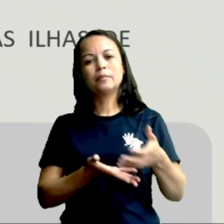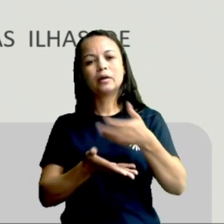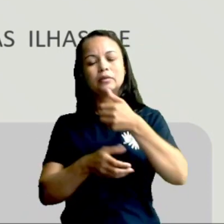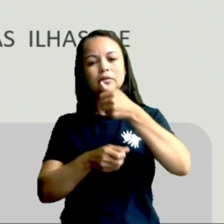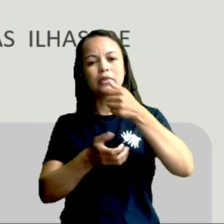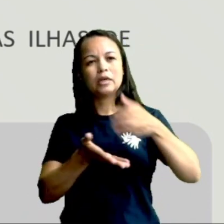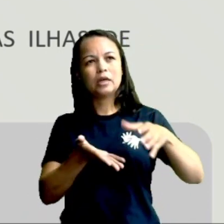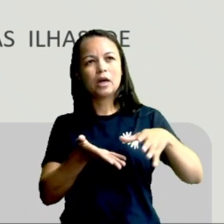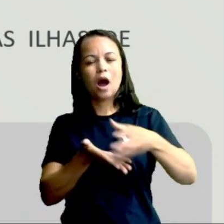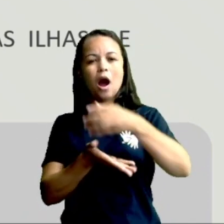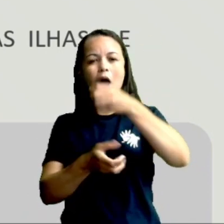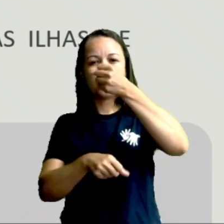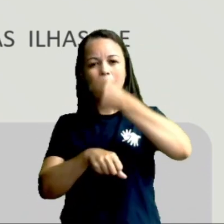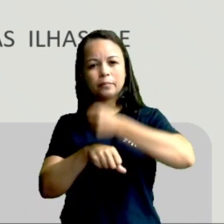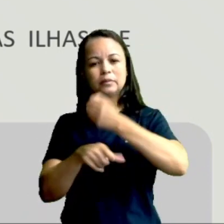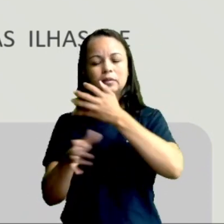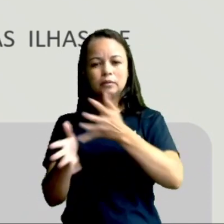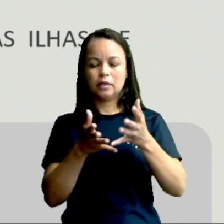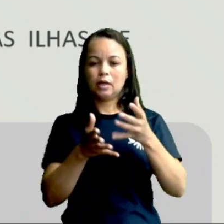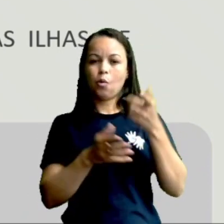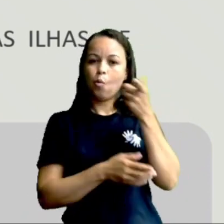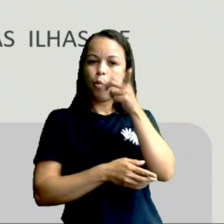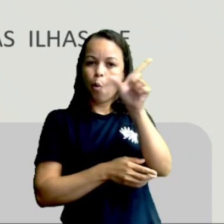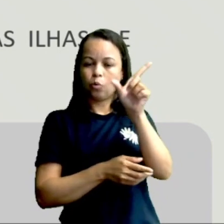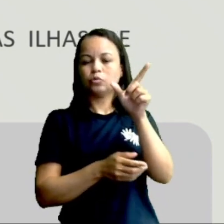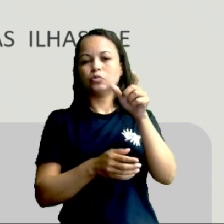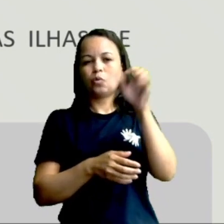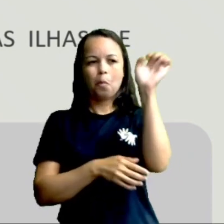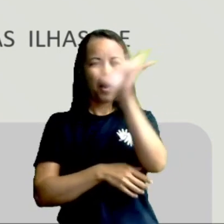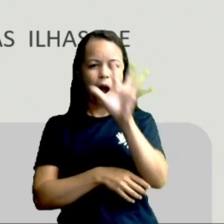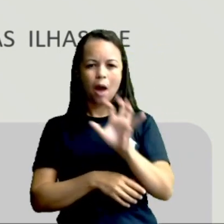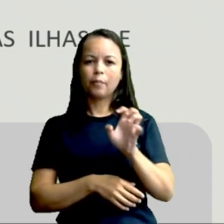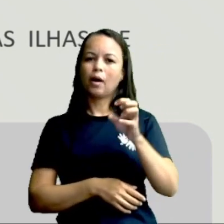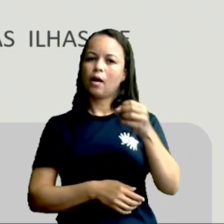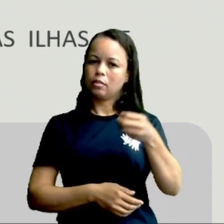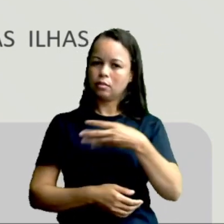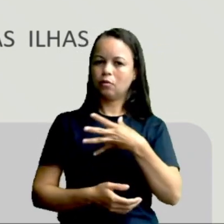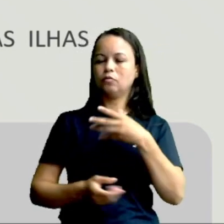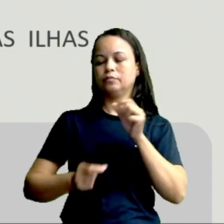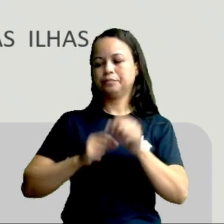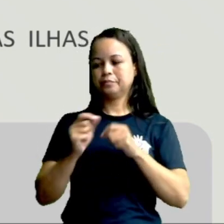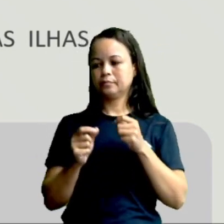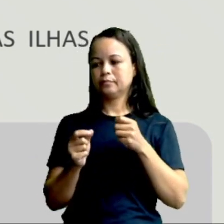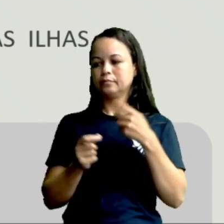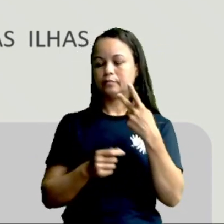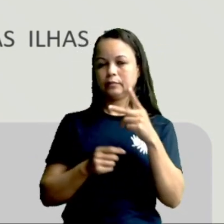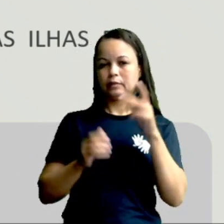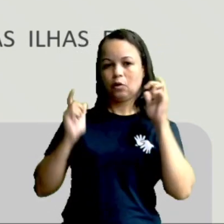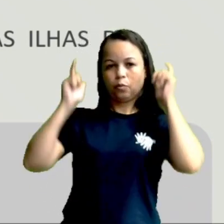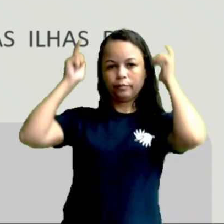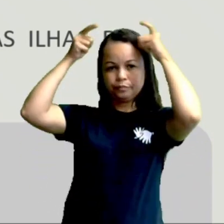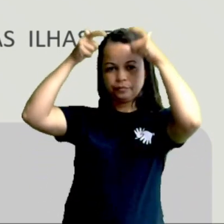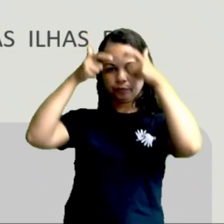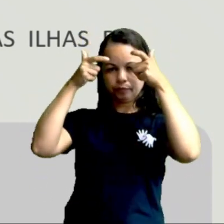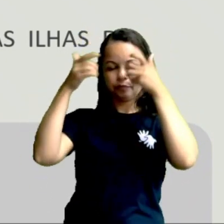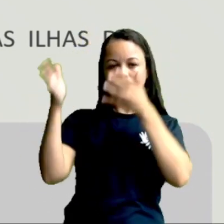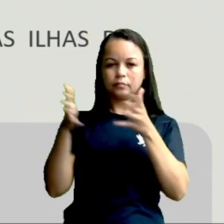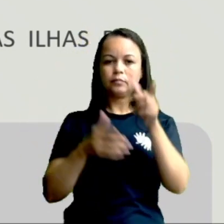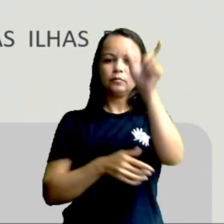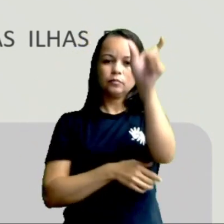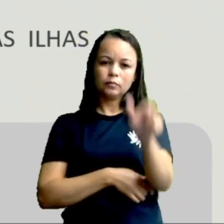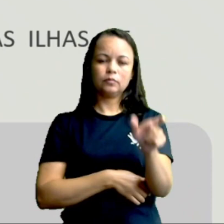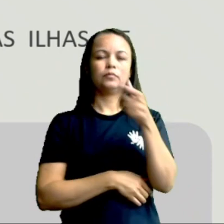outro mapa é o nosso mapa atual, tá certo? E a área foi doada pela coroa portuguesa a Duarte